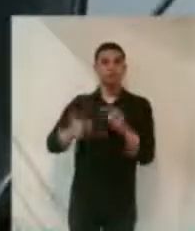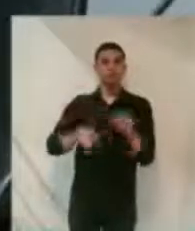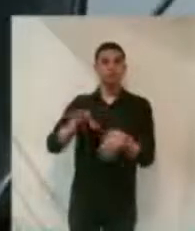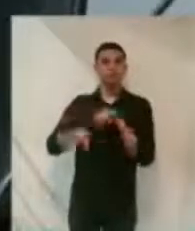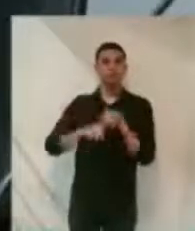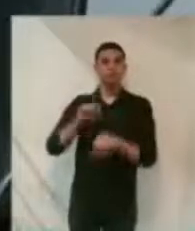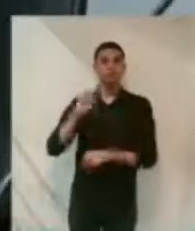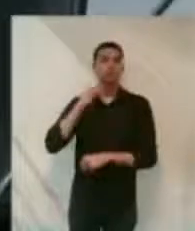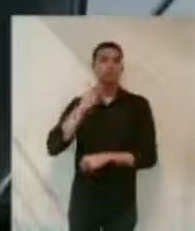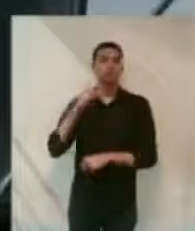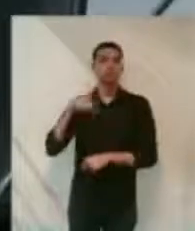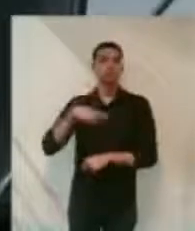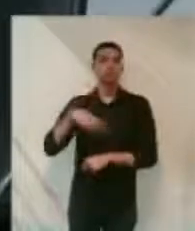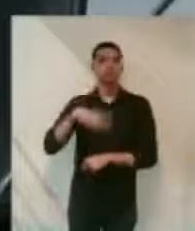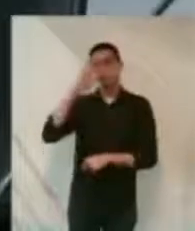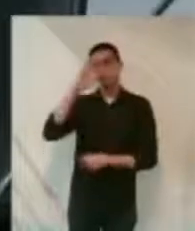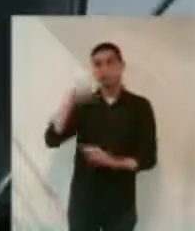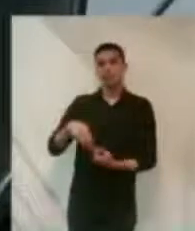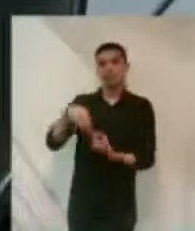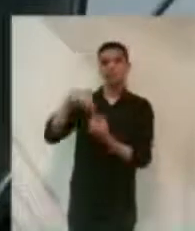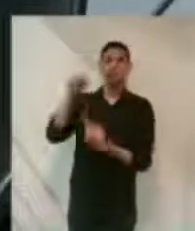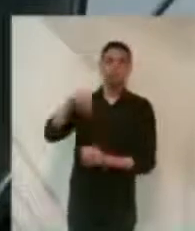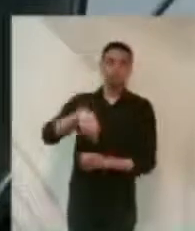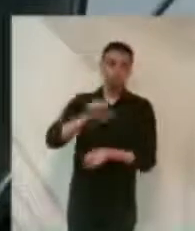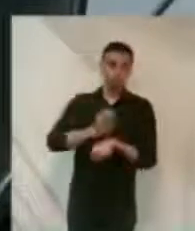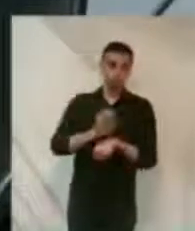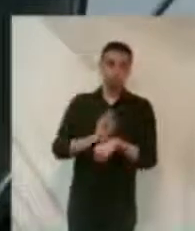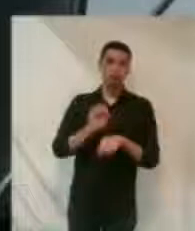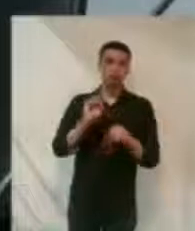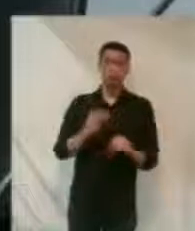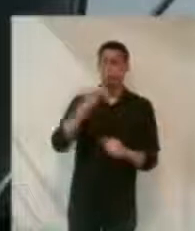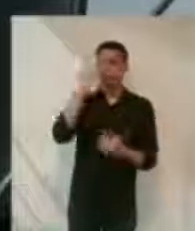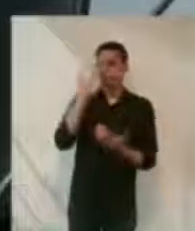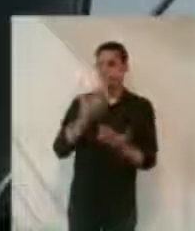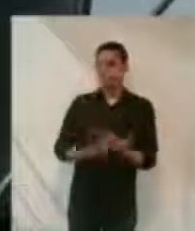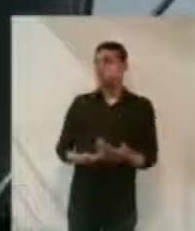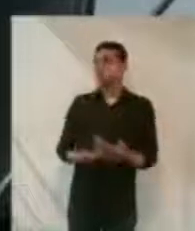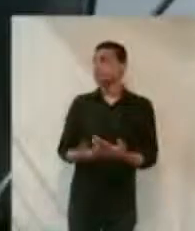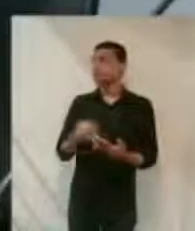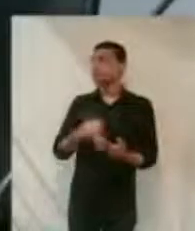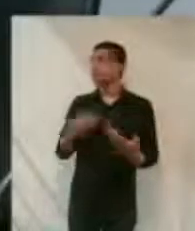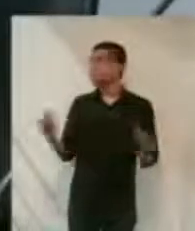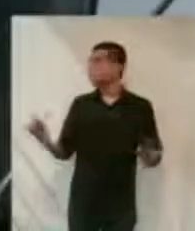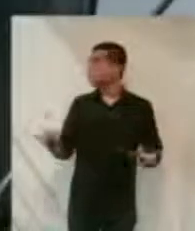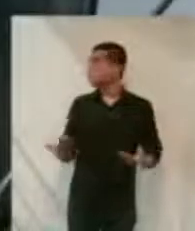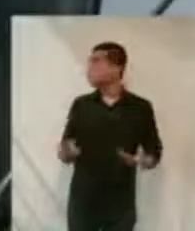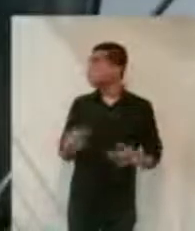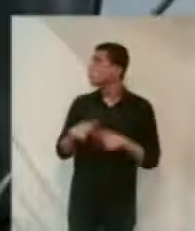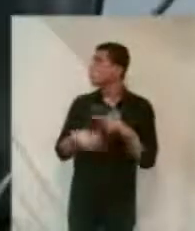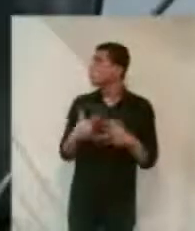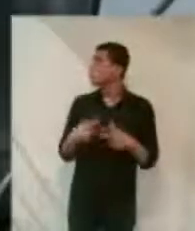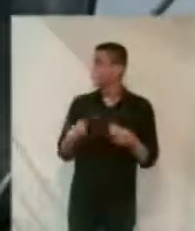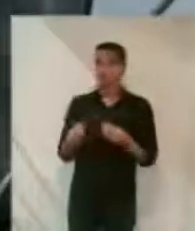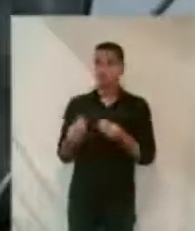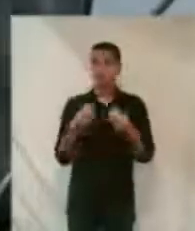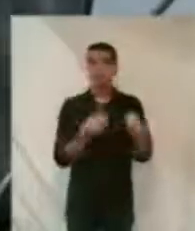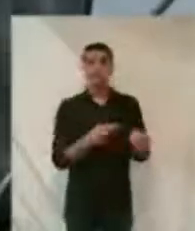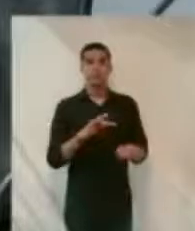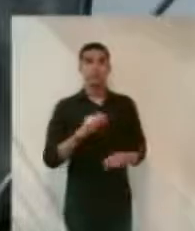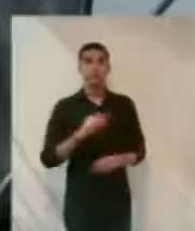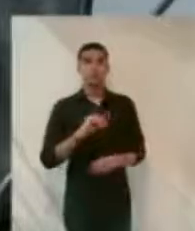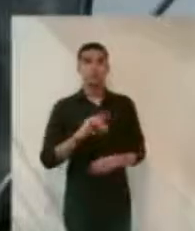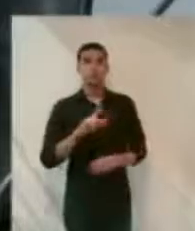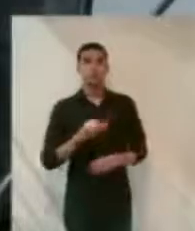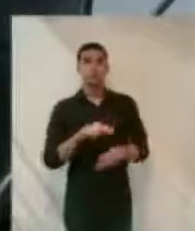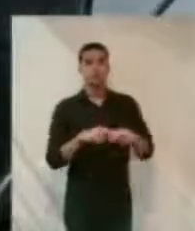ter prioridade aqui no nosso estado. Podem ter certeza. E eu quero agora entregar uma lembrancinha para a doutora Tarsila,